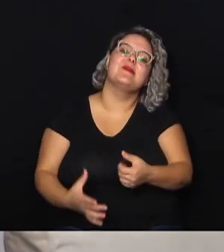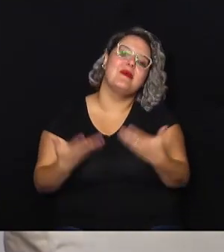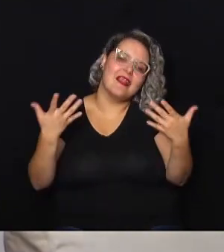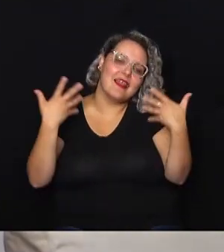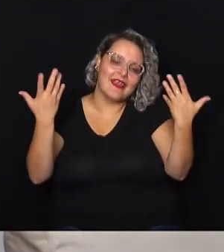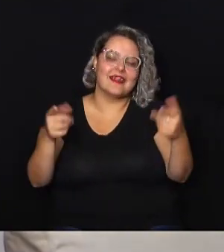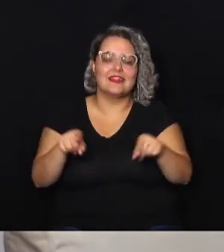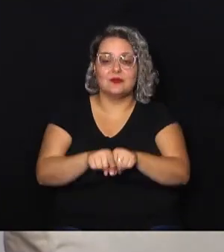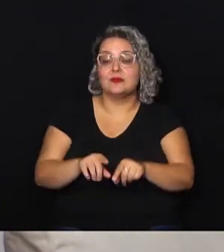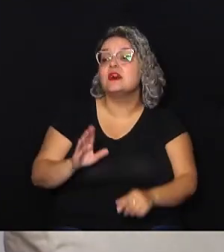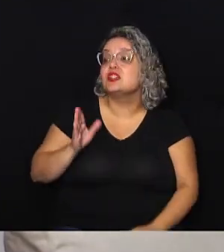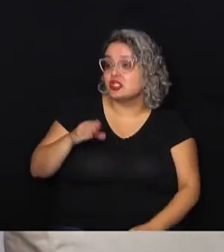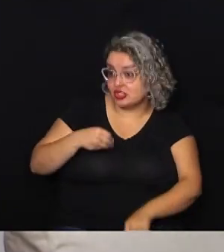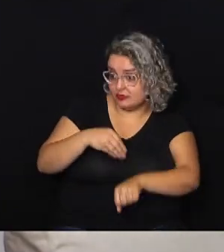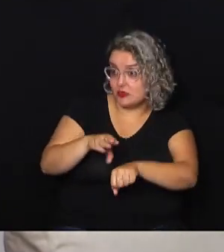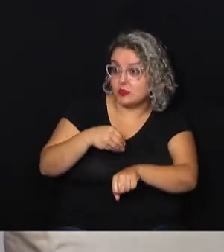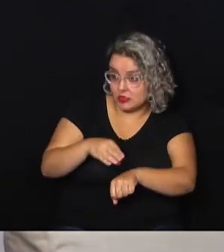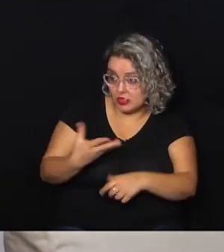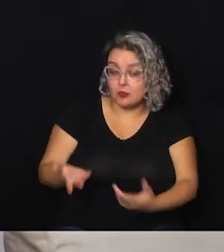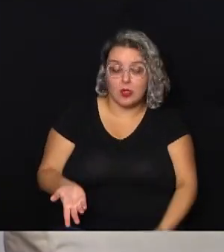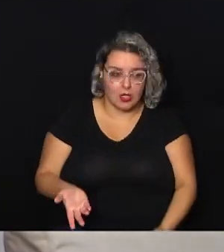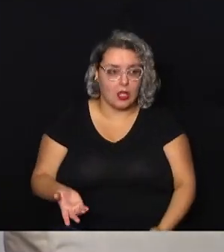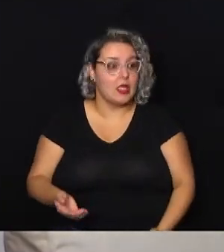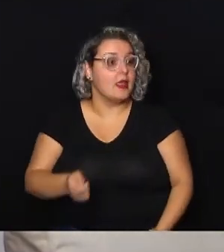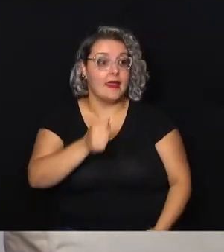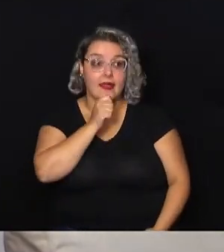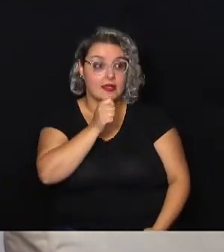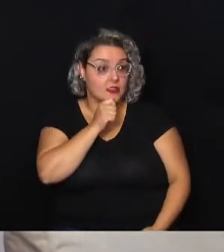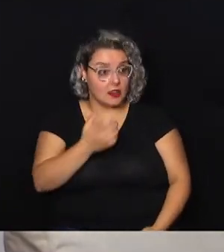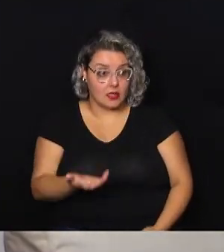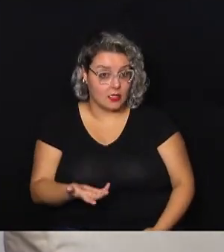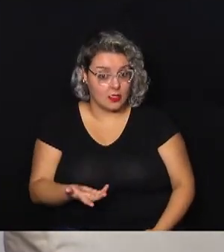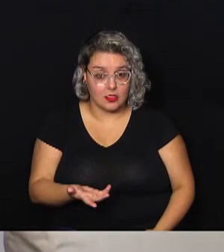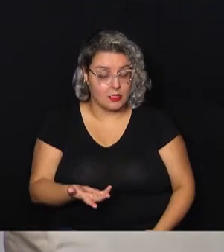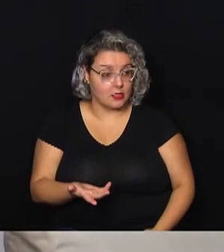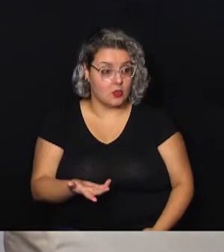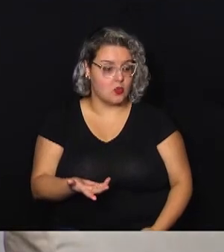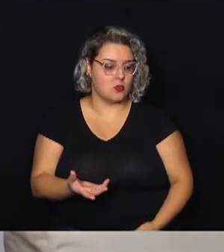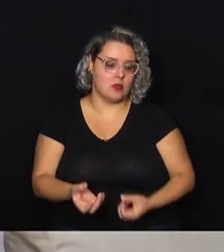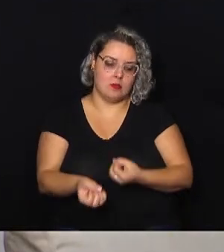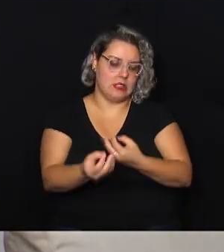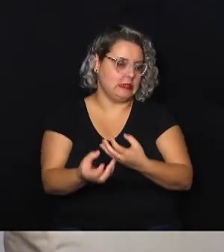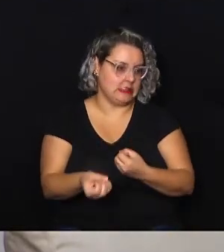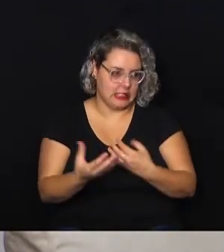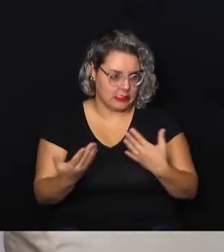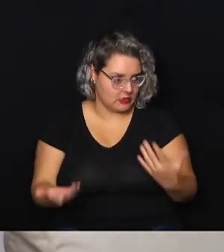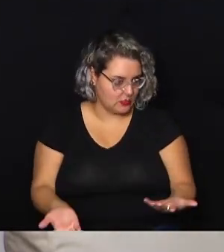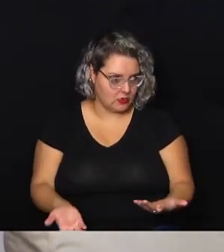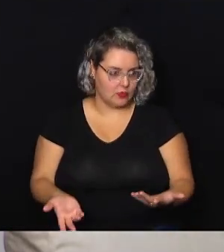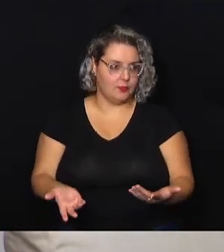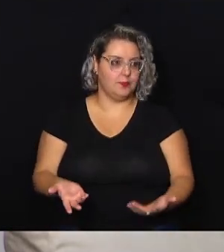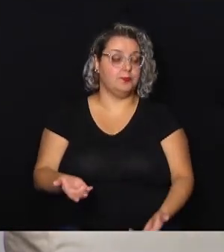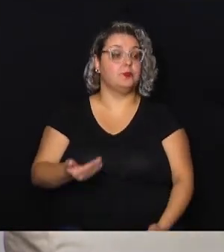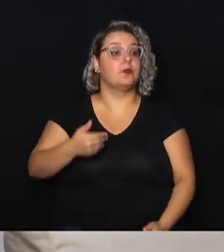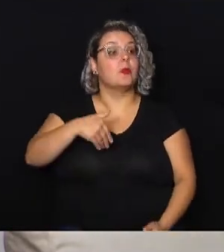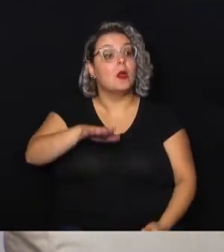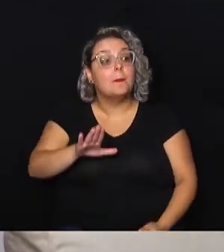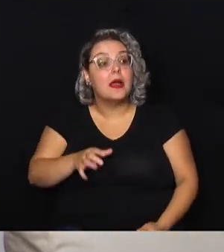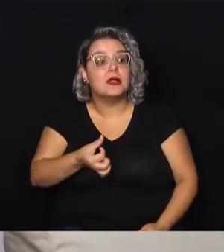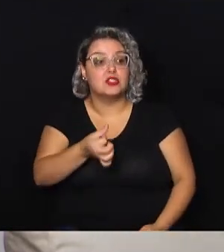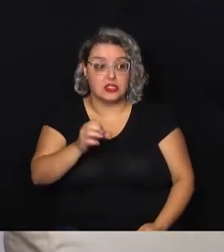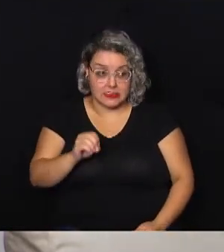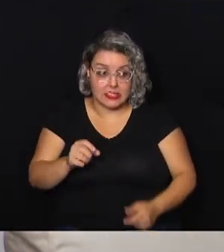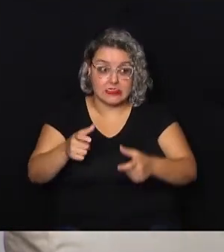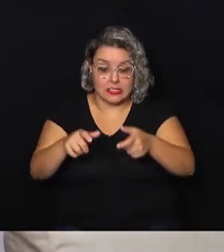né? E ainda para o pessoal que não pegou, né? Então, essas informações. São mais de 60